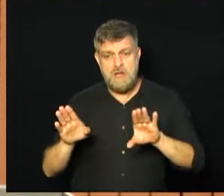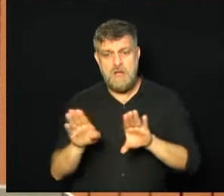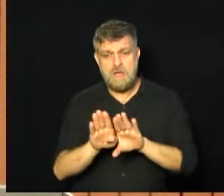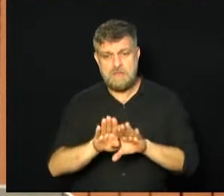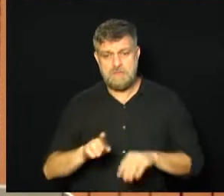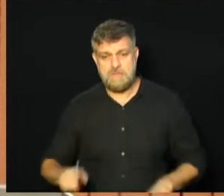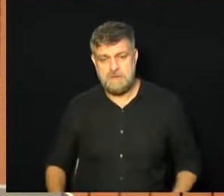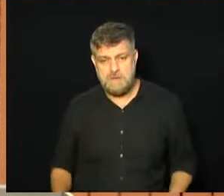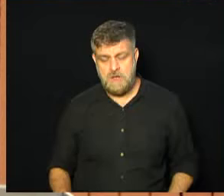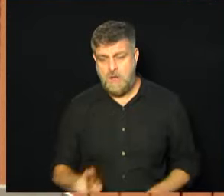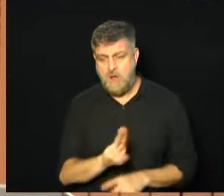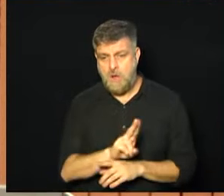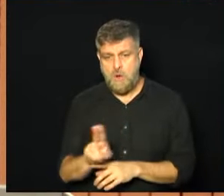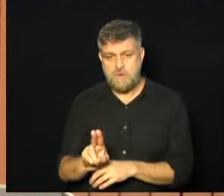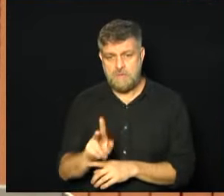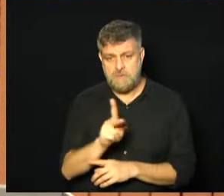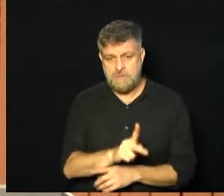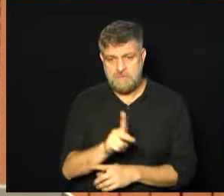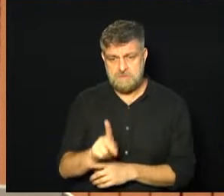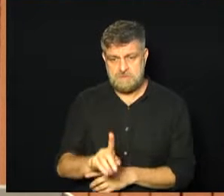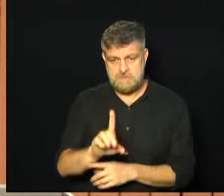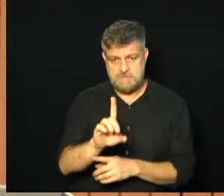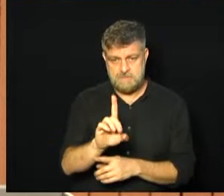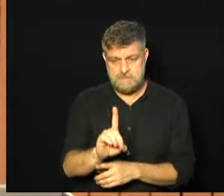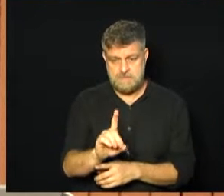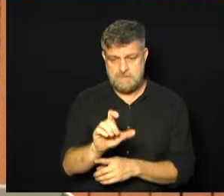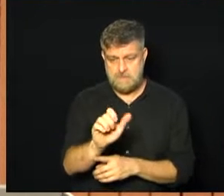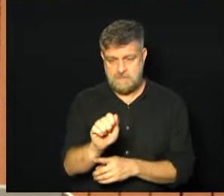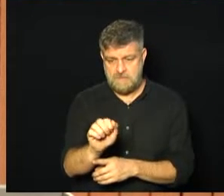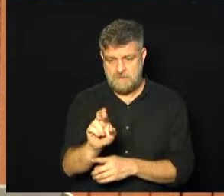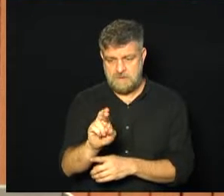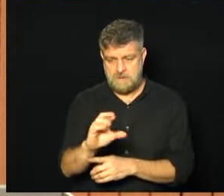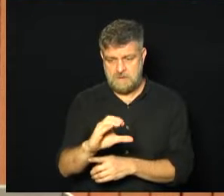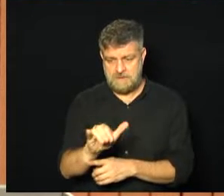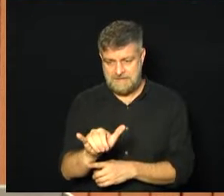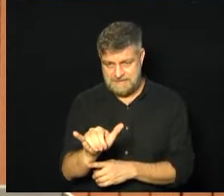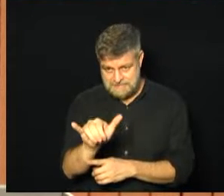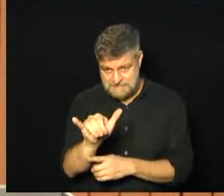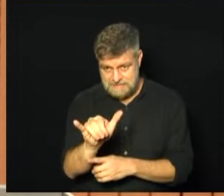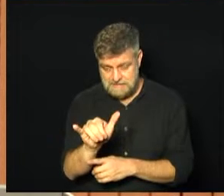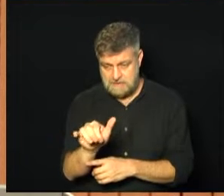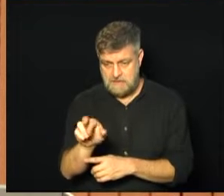nome de Darcy Ribeiro é muito caro na minha formação pessoal.